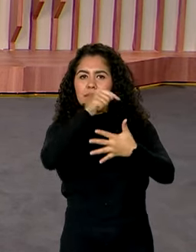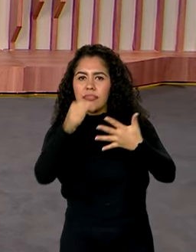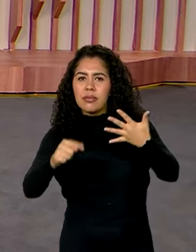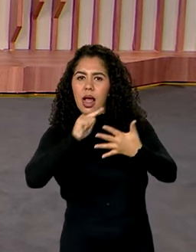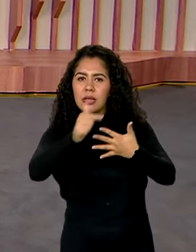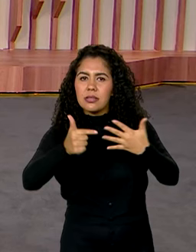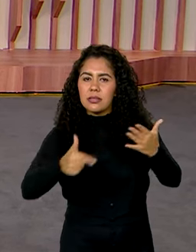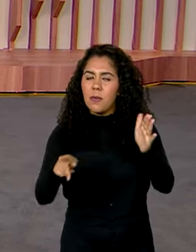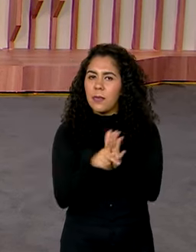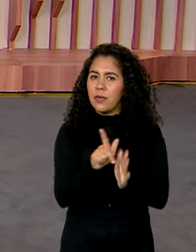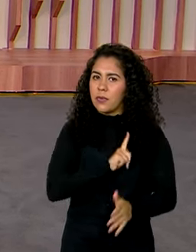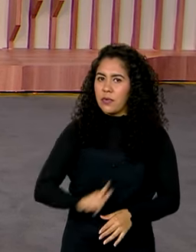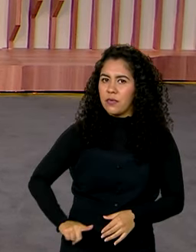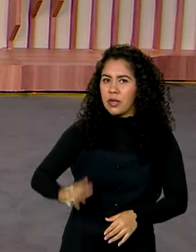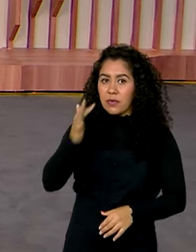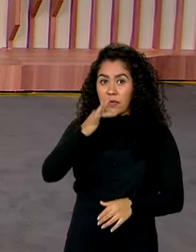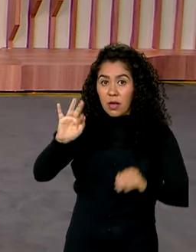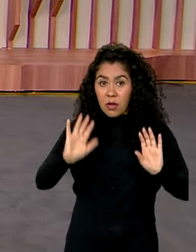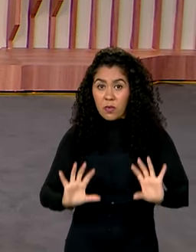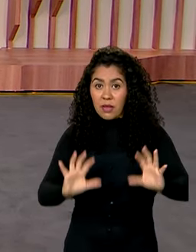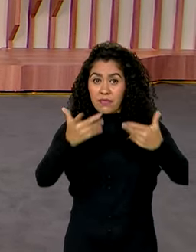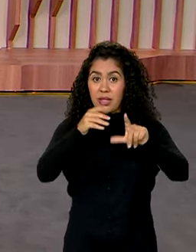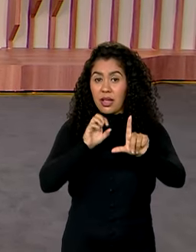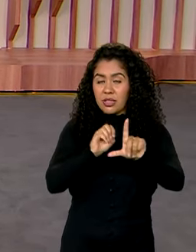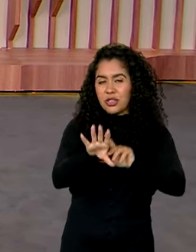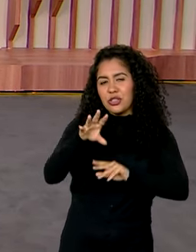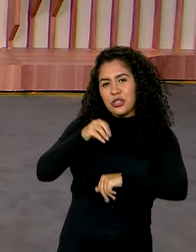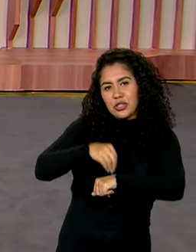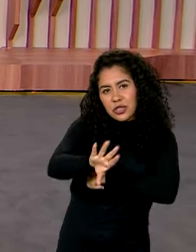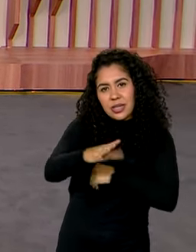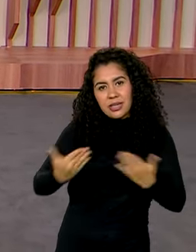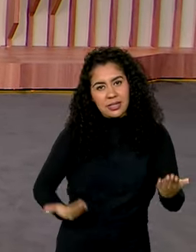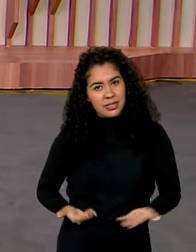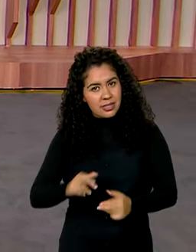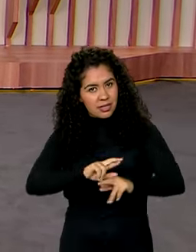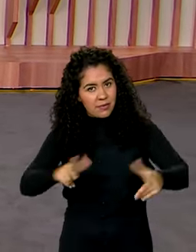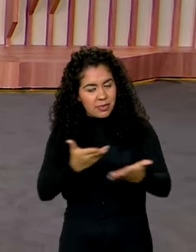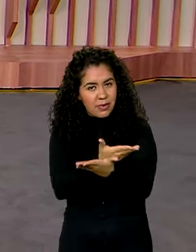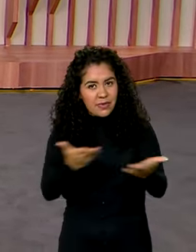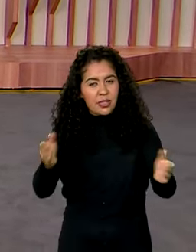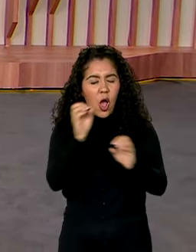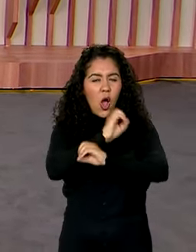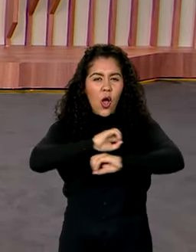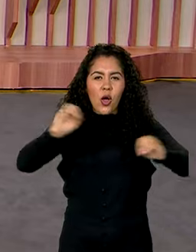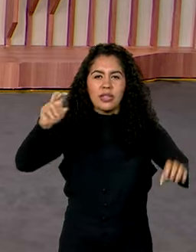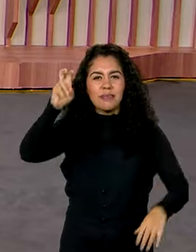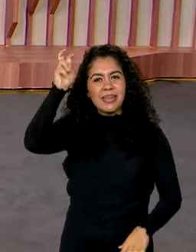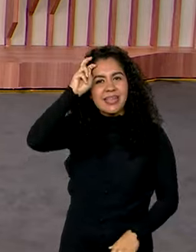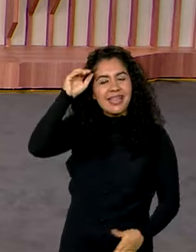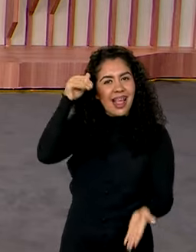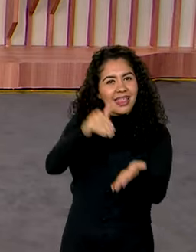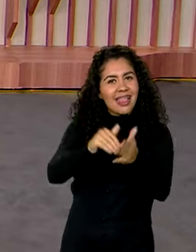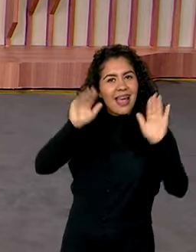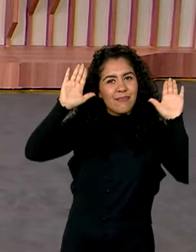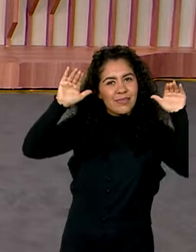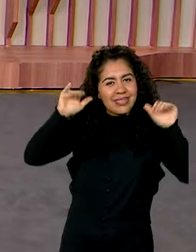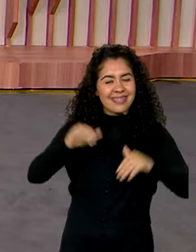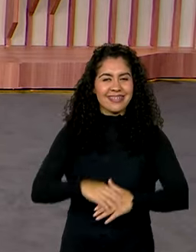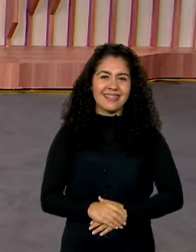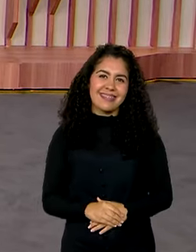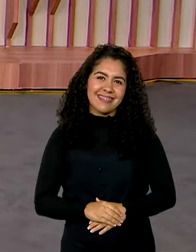do governo federal, com eventos ao vivo, dicas e serviços para você, cidadão. Uma ótima quinta-feira. Até amanhã. Tchau.